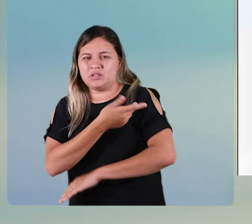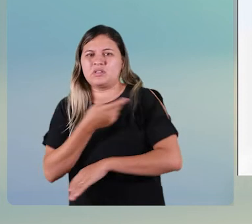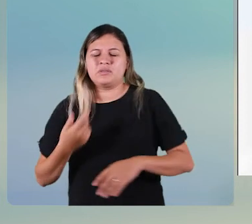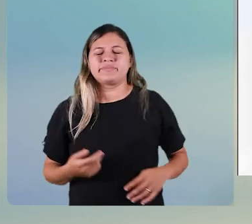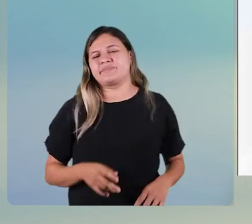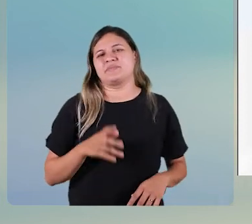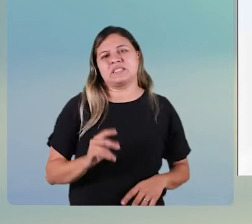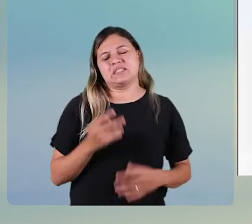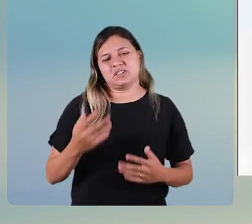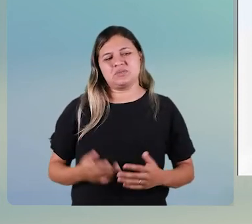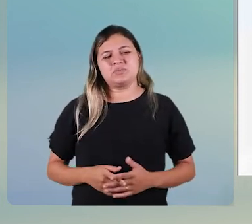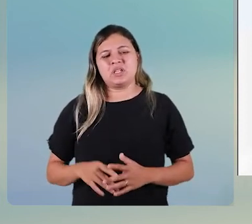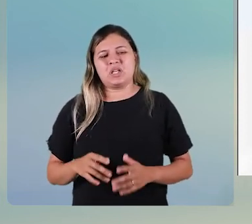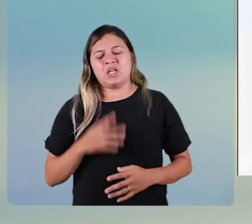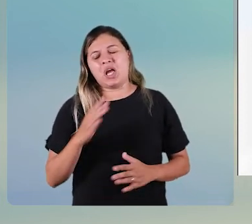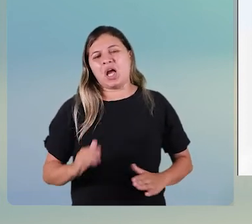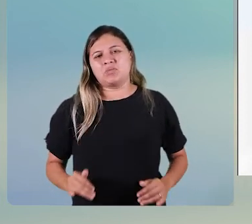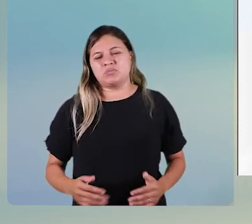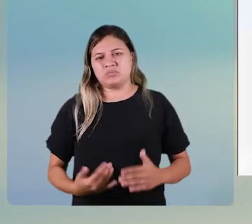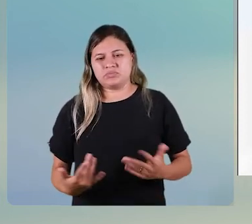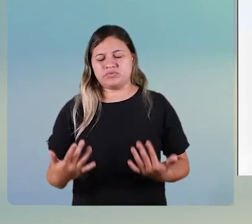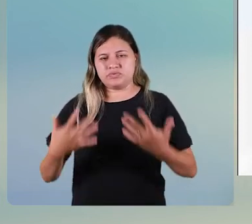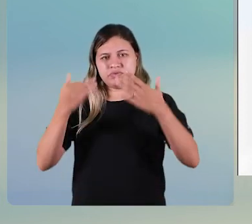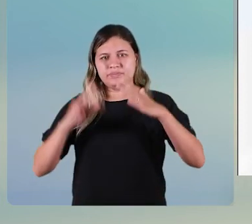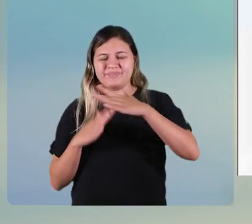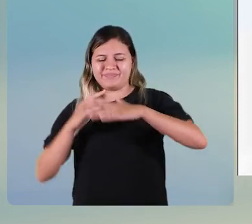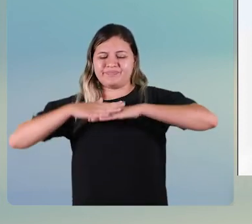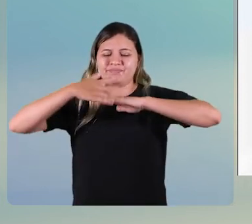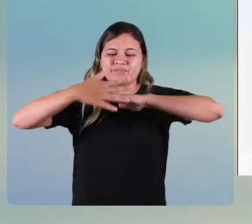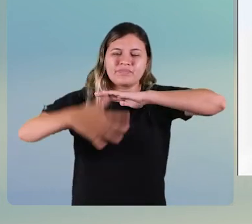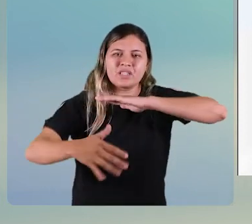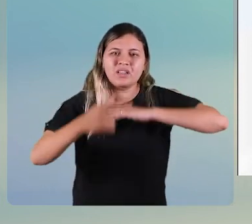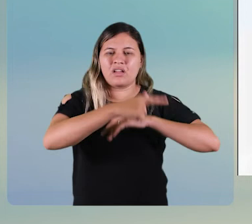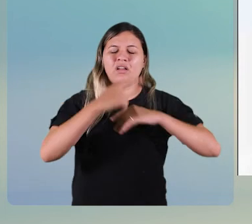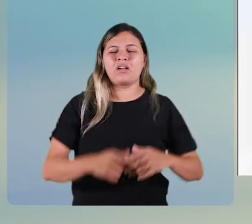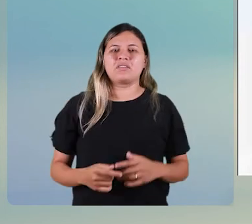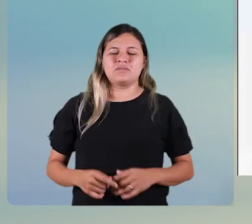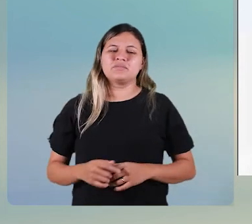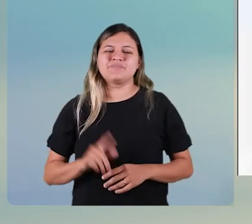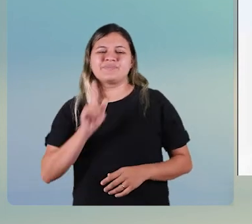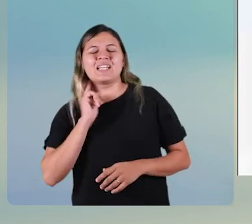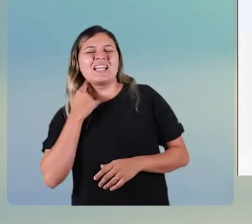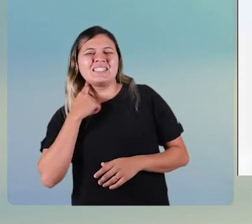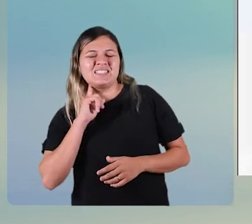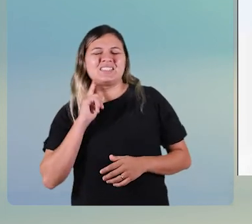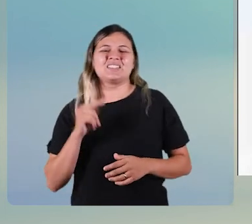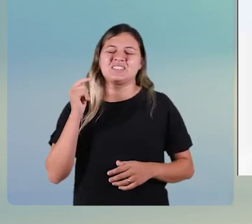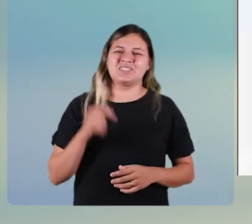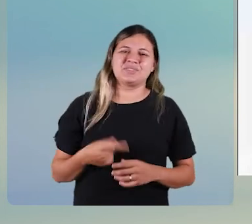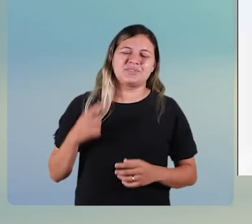enfim. Então a poluição térmica é muito mais comum do que os desastres nucleares, do que o lixo nuclear, que